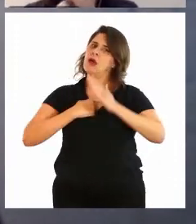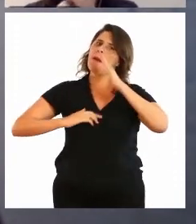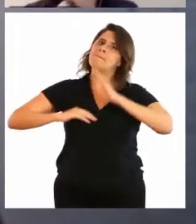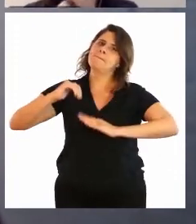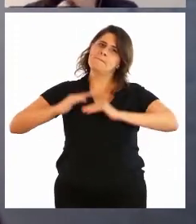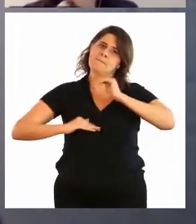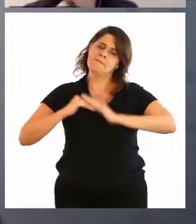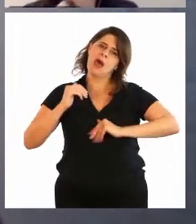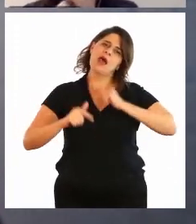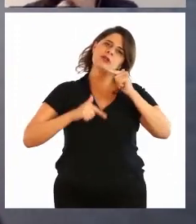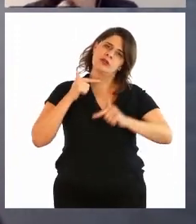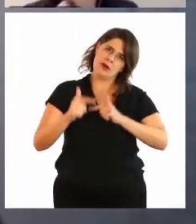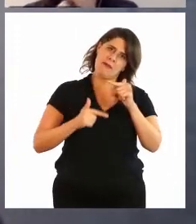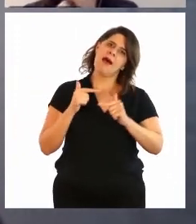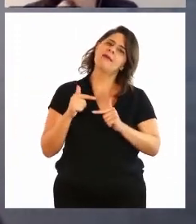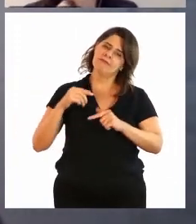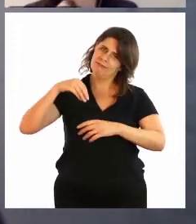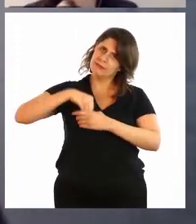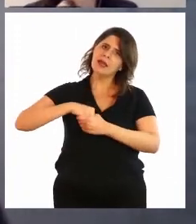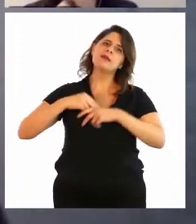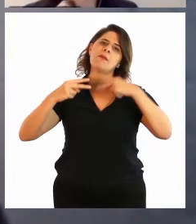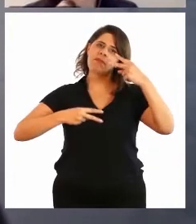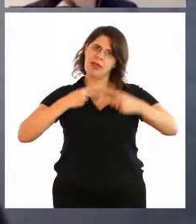nós planejamos na Bienal.